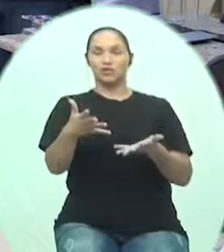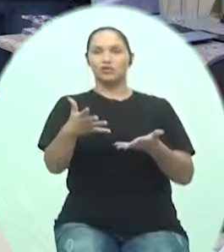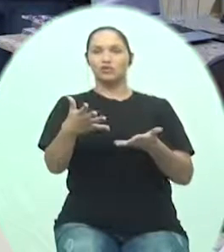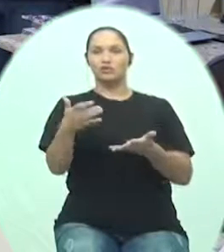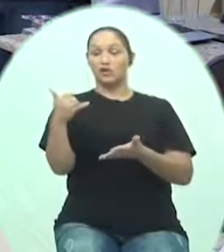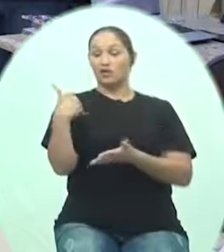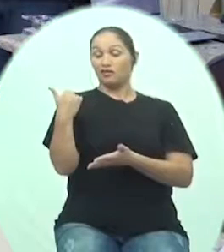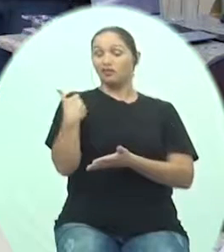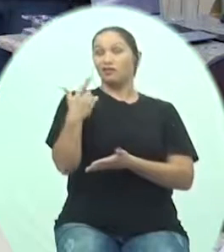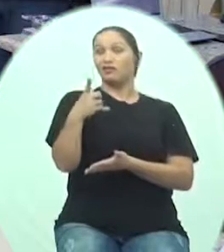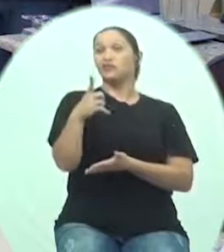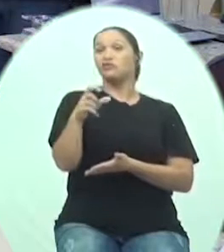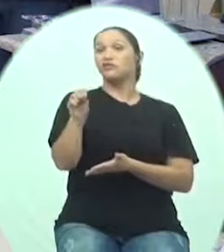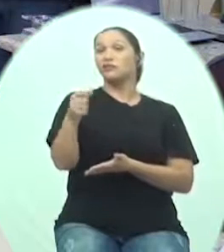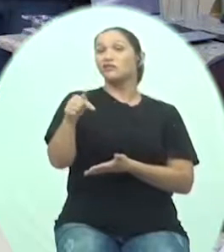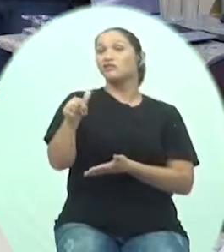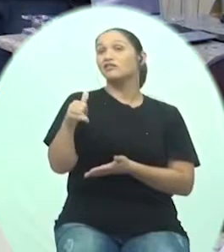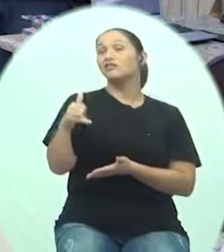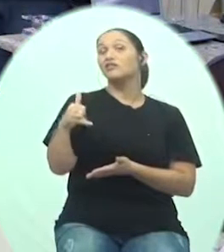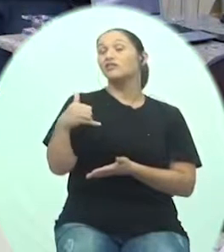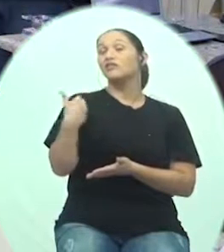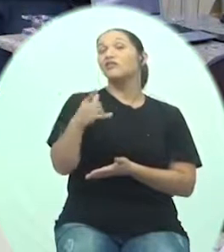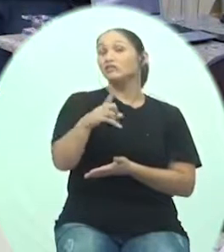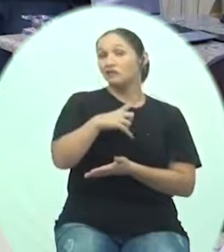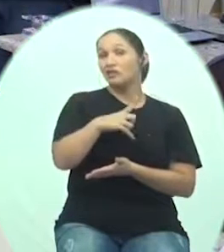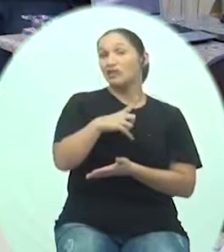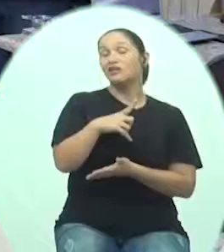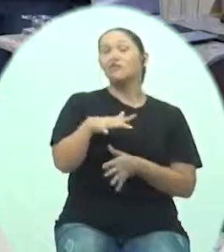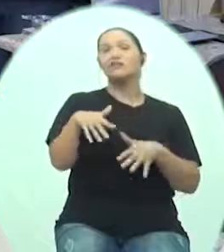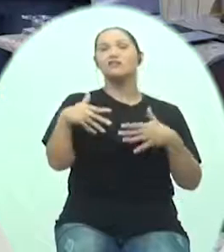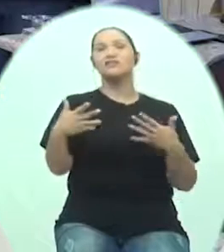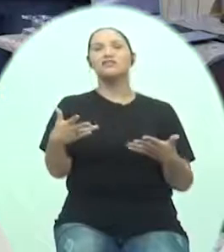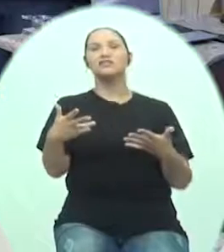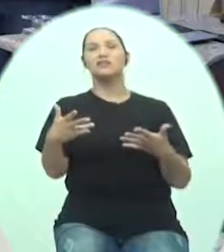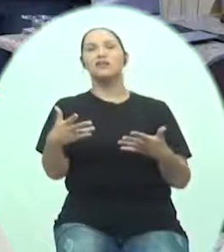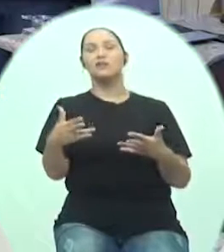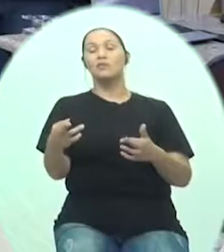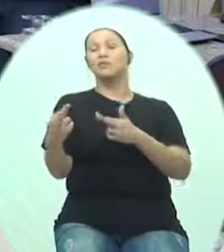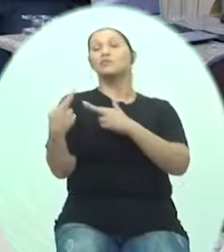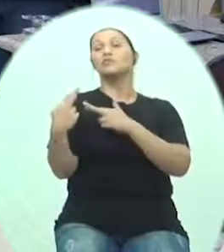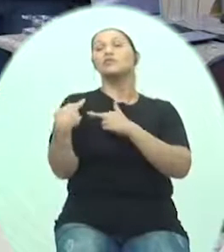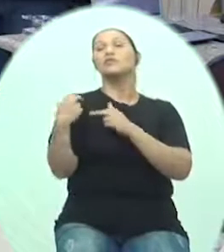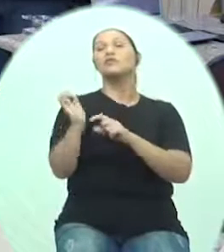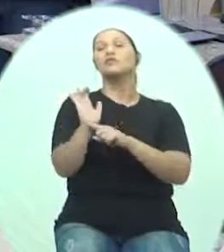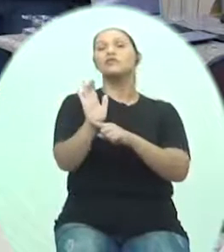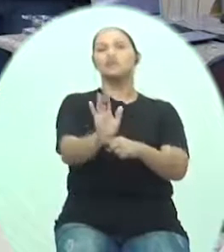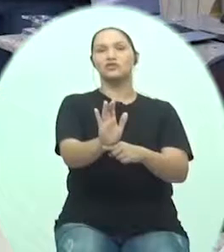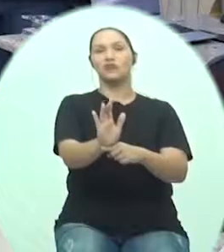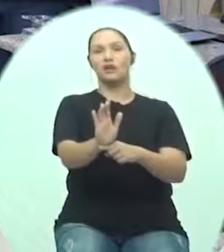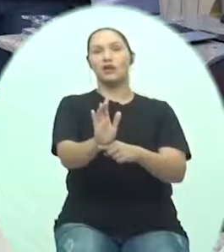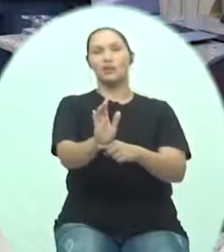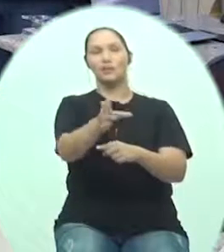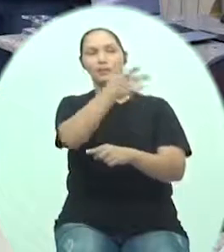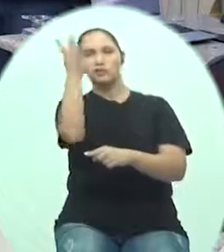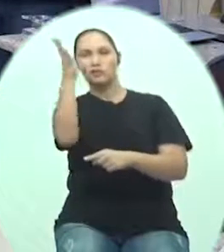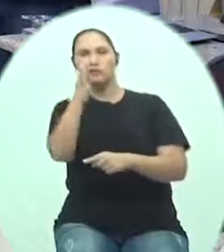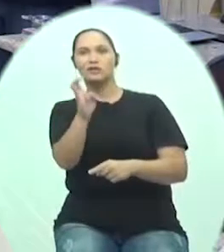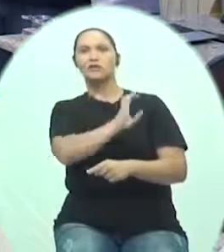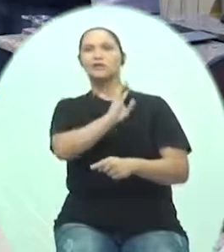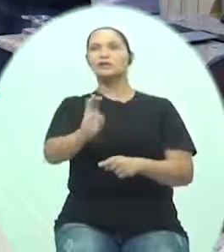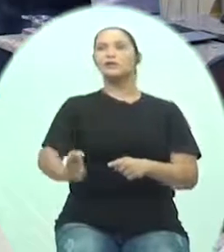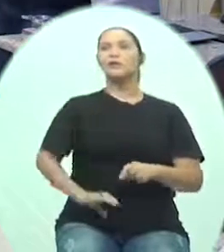cumprido isto acho que é um dever de cada um de nós brasileiros e cristãos novamente Muito obrigado